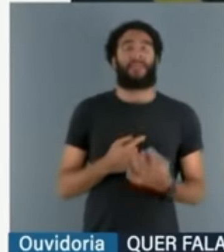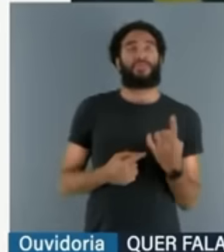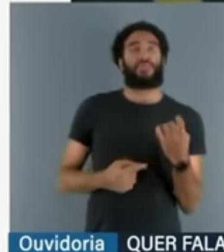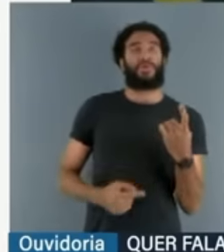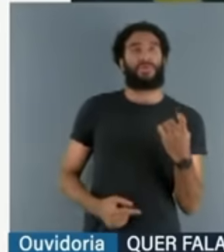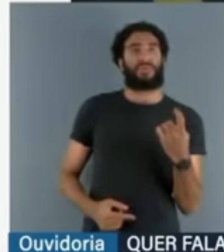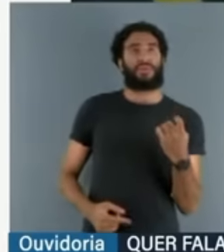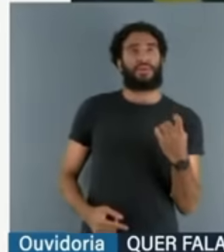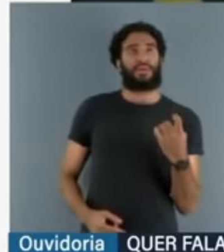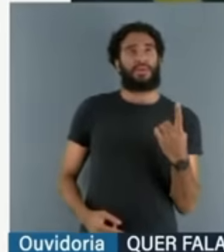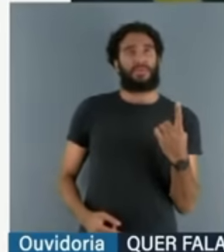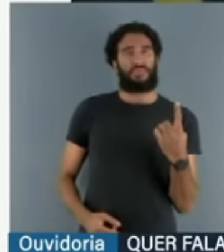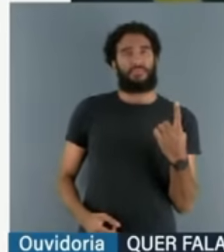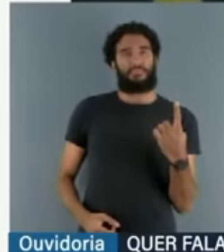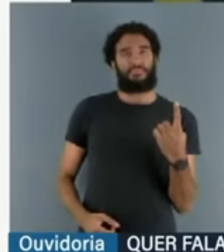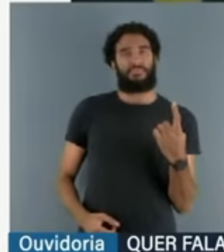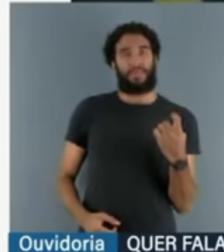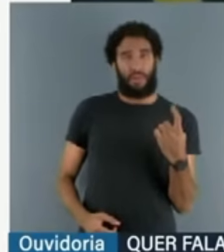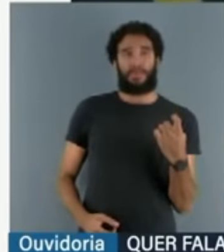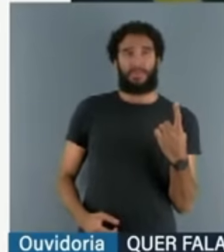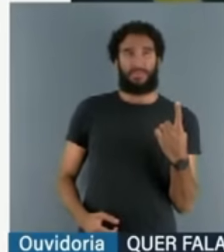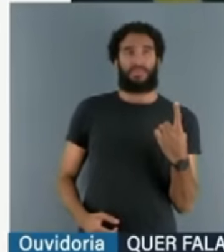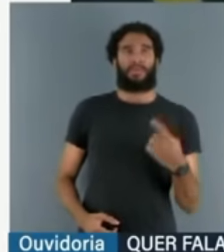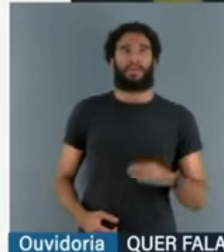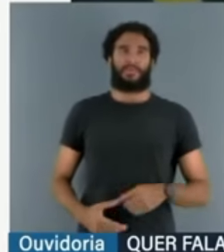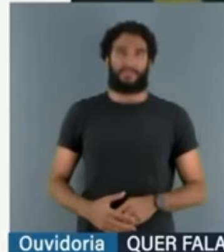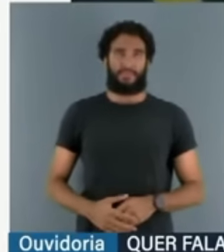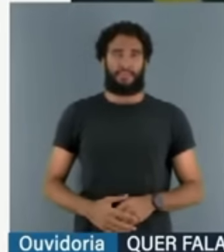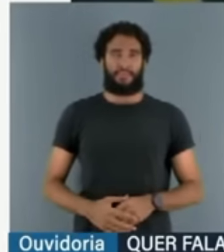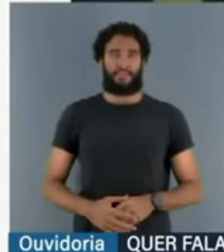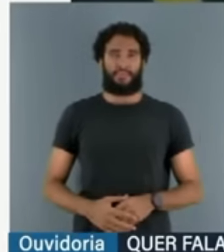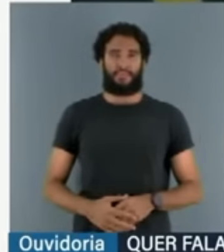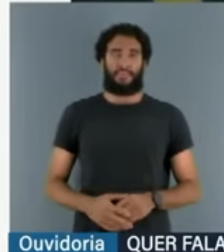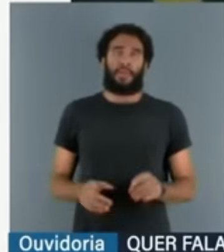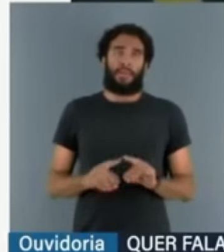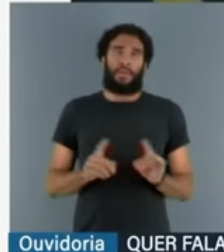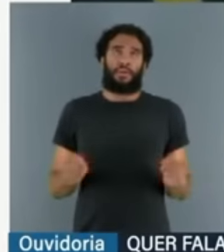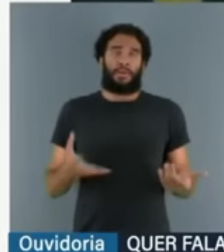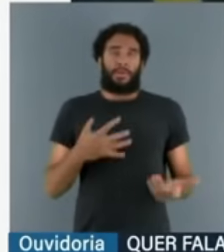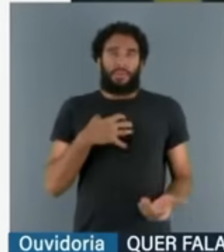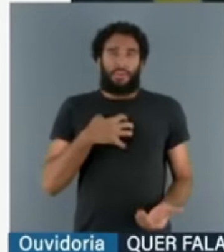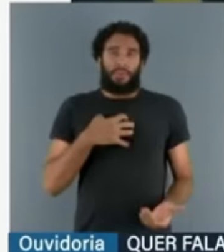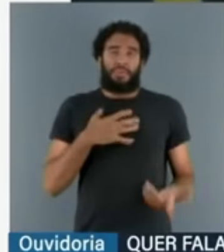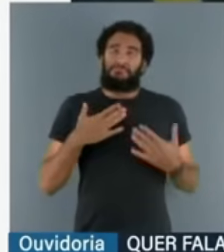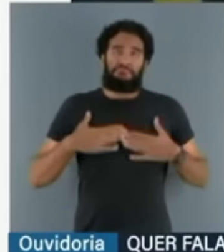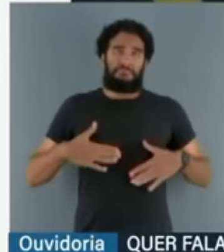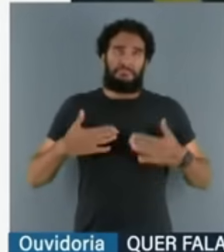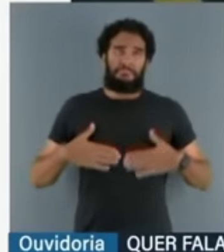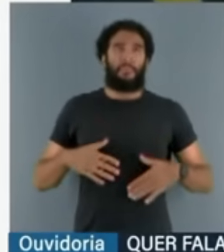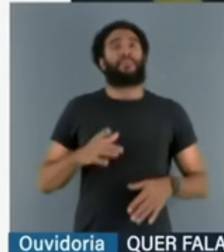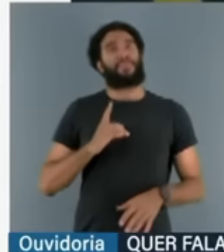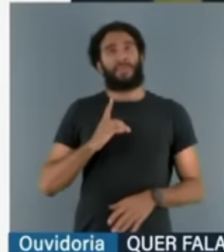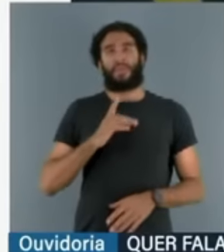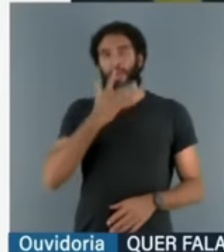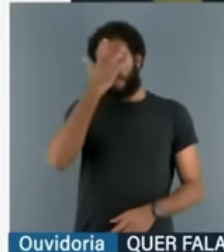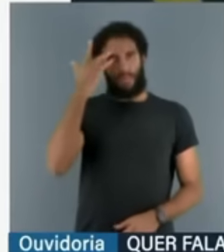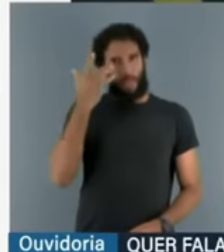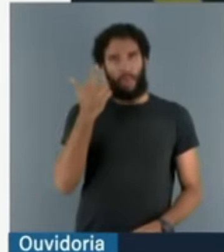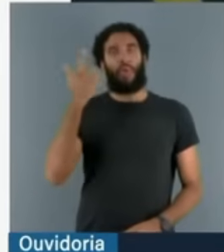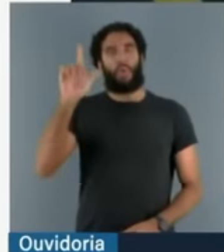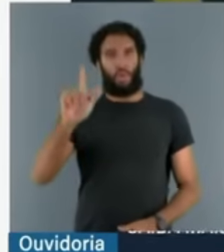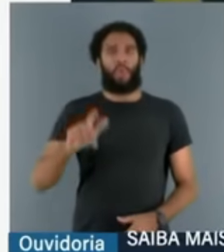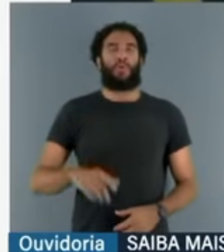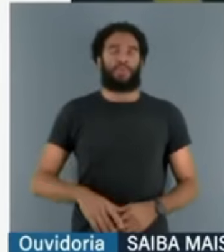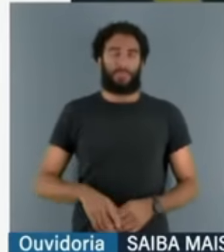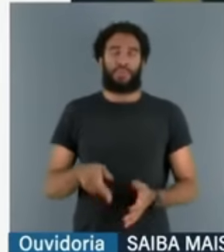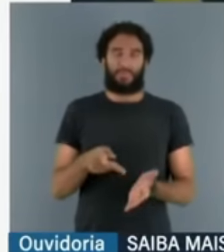sozinho, mas de uma forma, digamos, relativamente ali tranquila. Havia outros militares, de